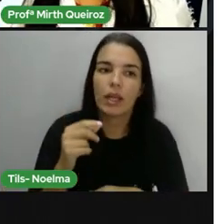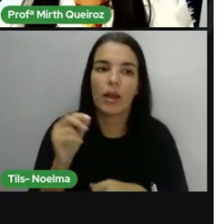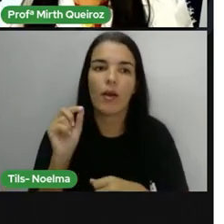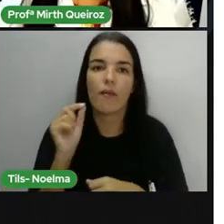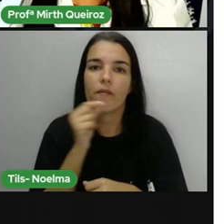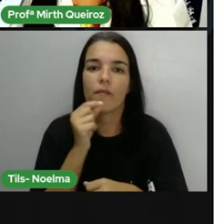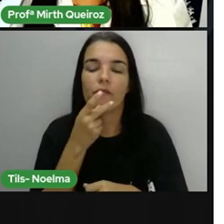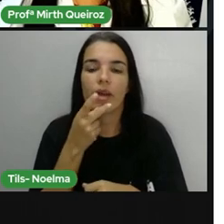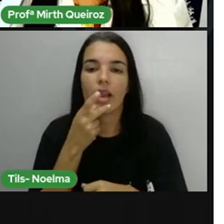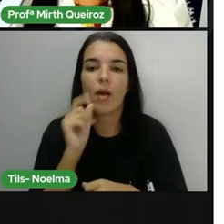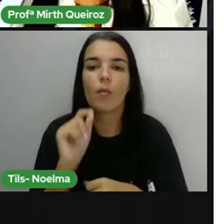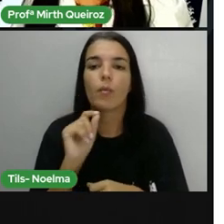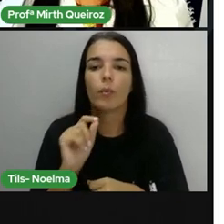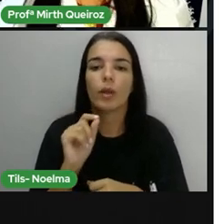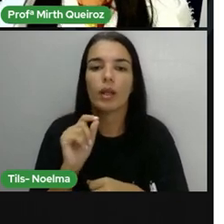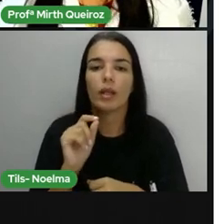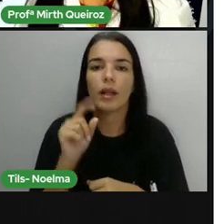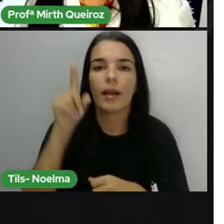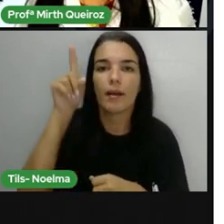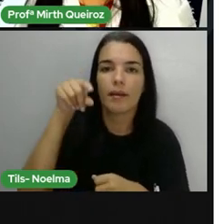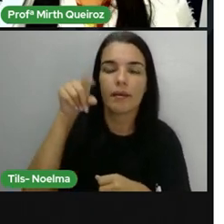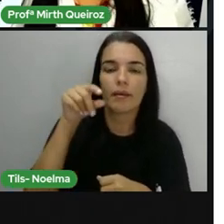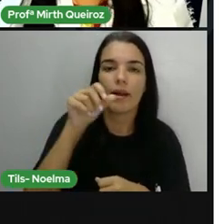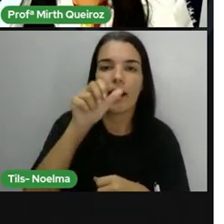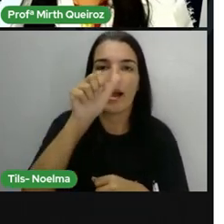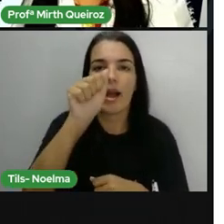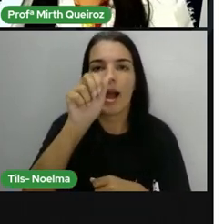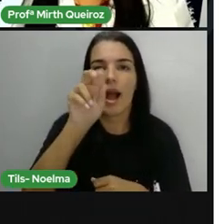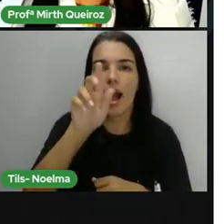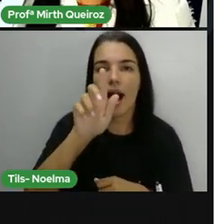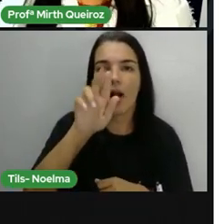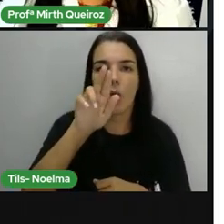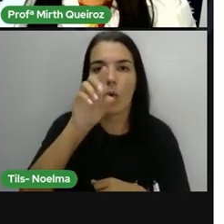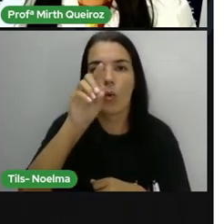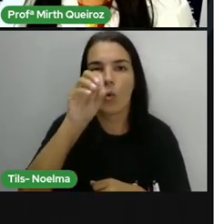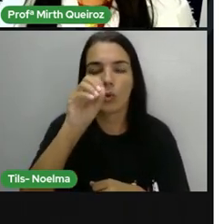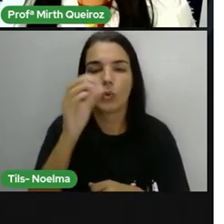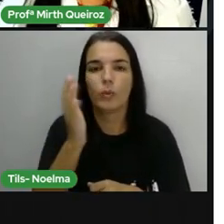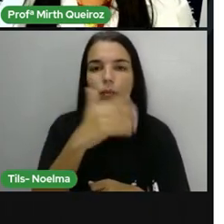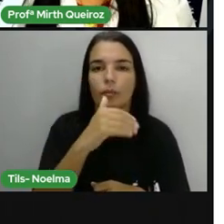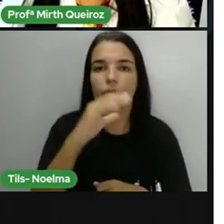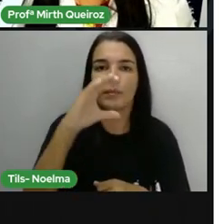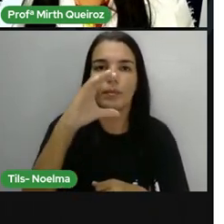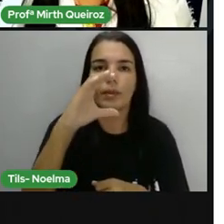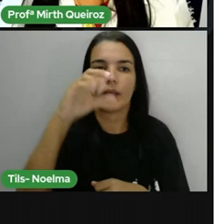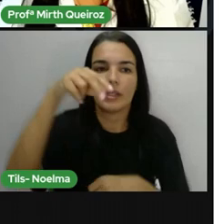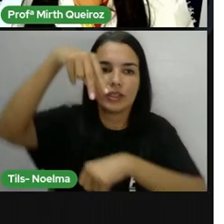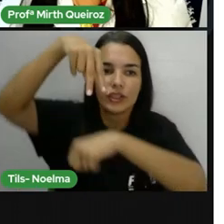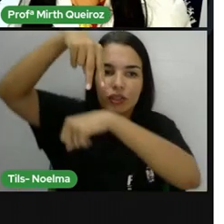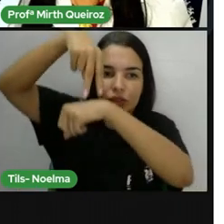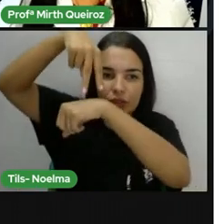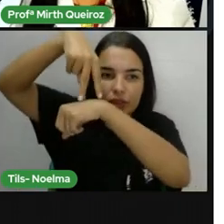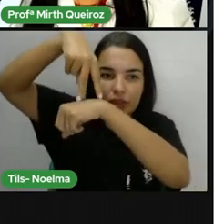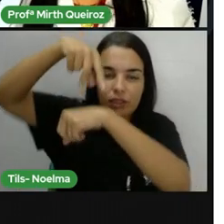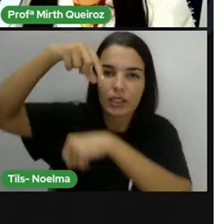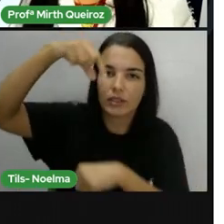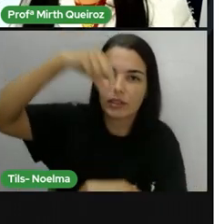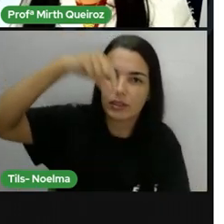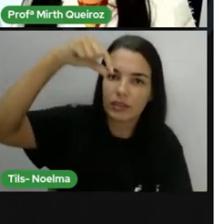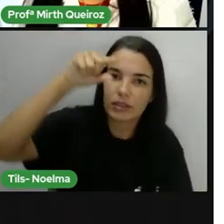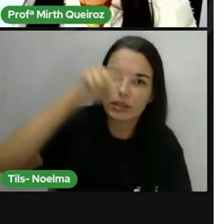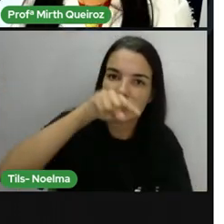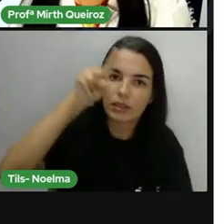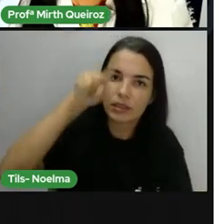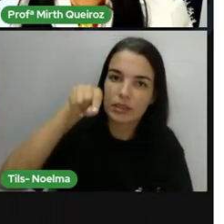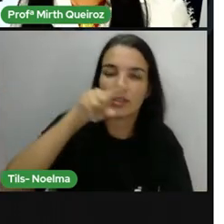acento gráfico é o quê? O acento agudo, o circunflexo, certo? Esses são acentos gráficos. Tônicos, acentos tônicos, a gente está falando só